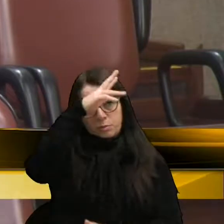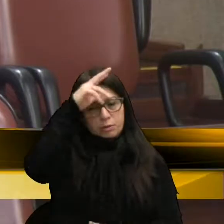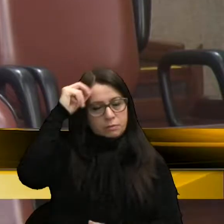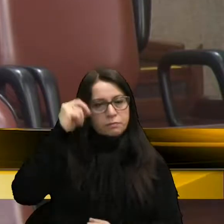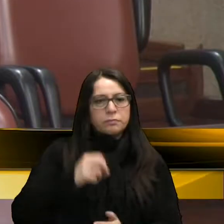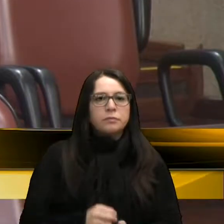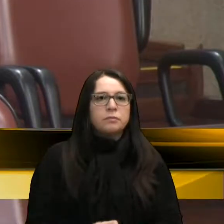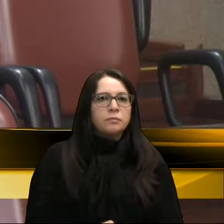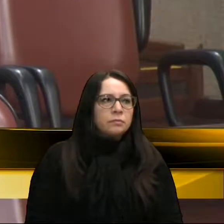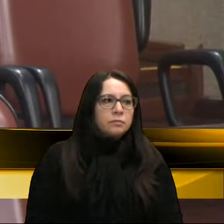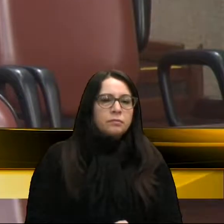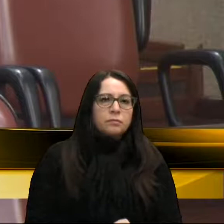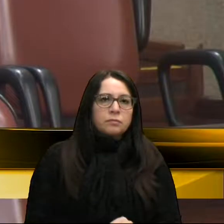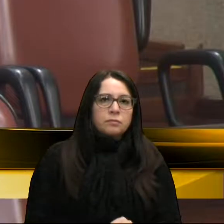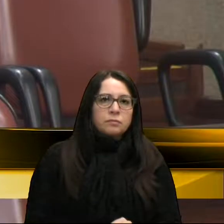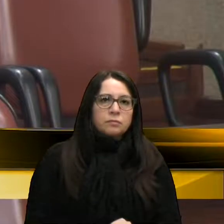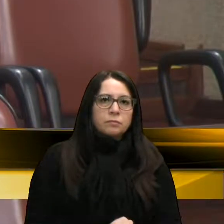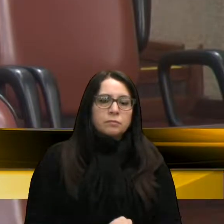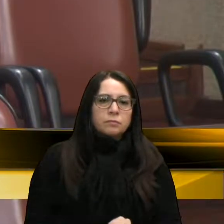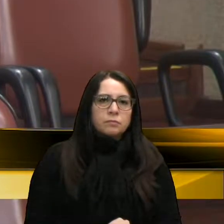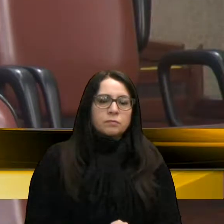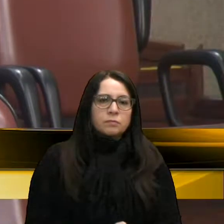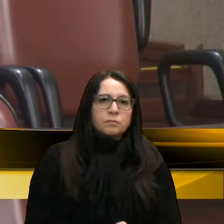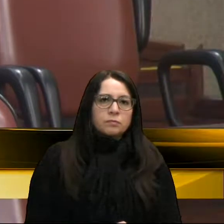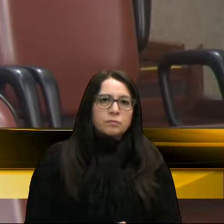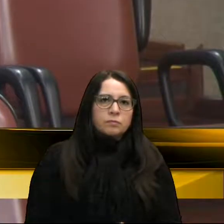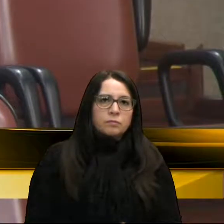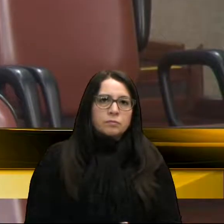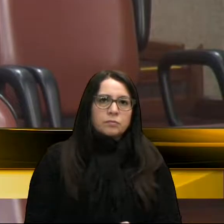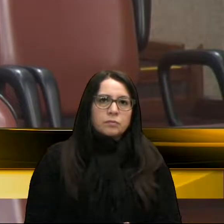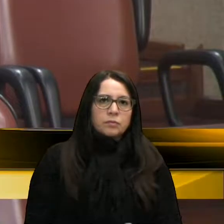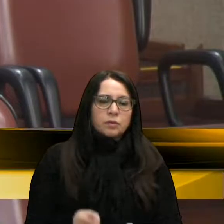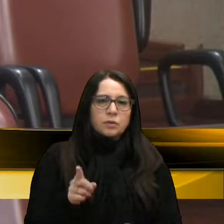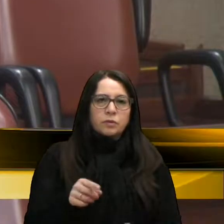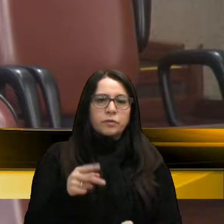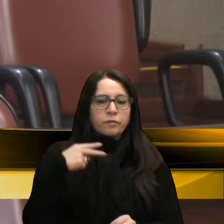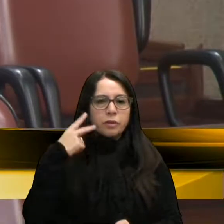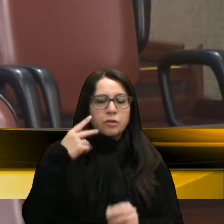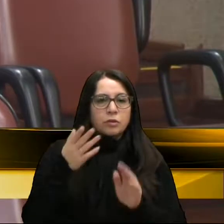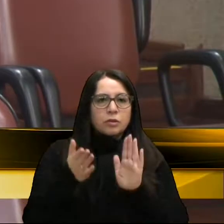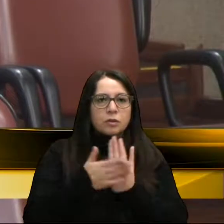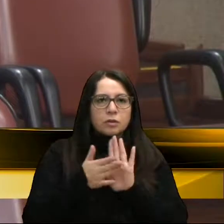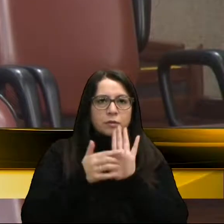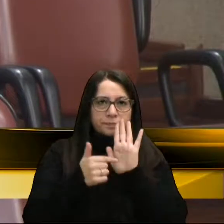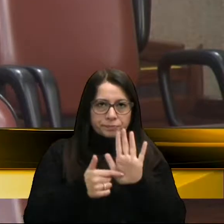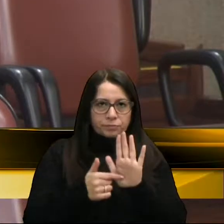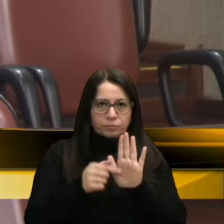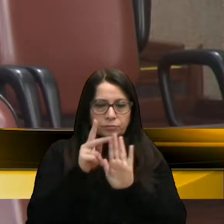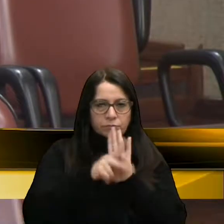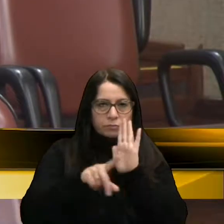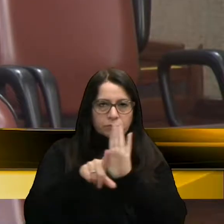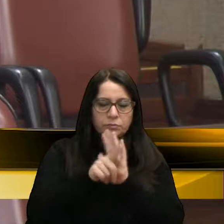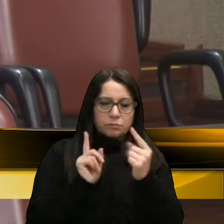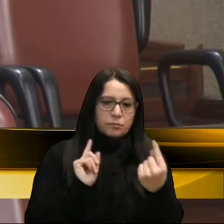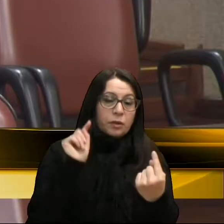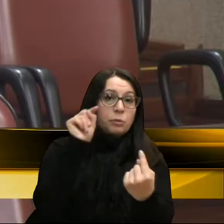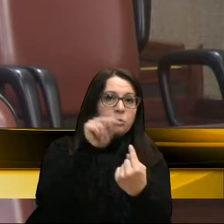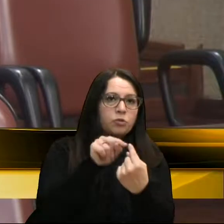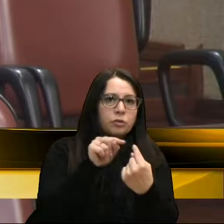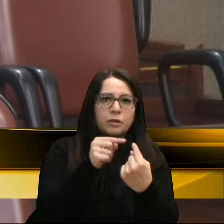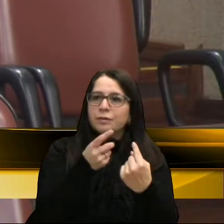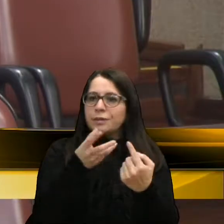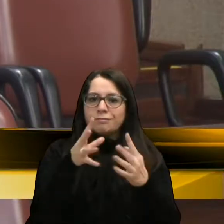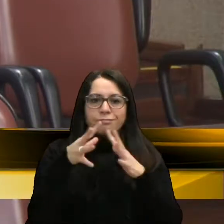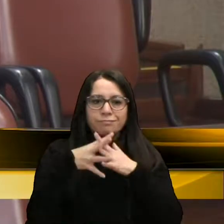Poder Executivo. O nobre edil, ao propor o projeto de lei com a presente finalidade, está interferindo